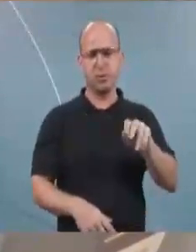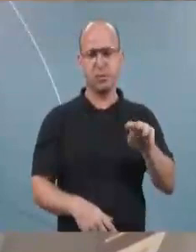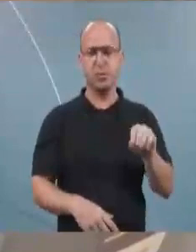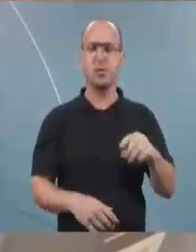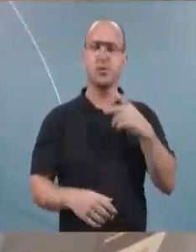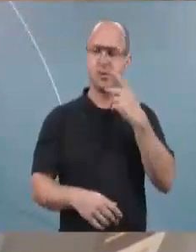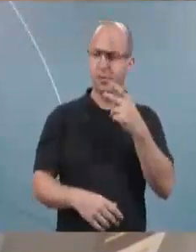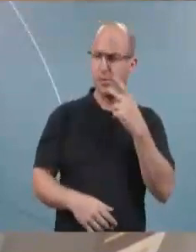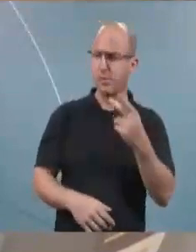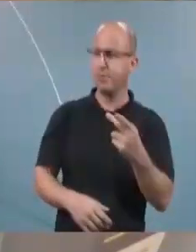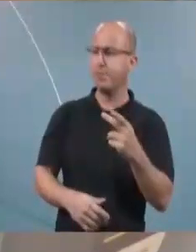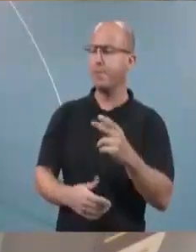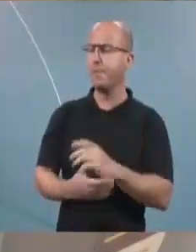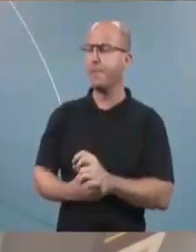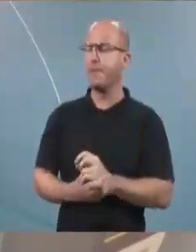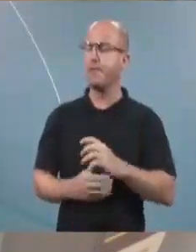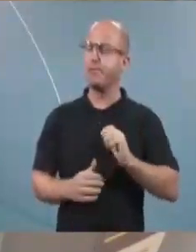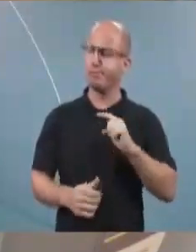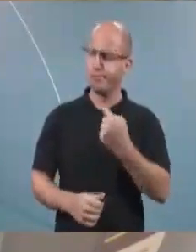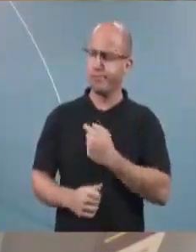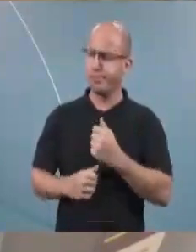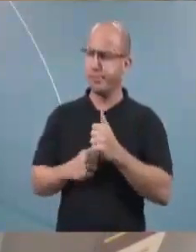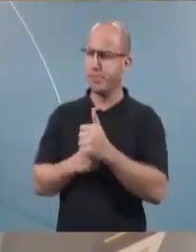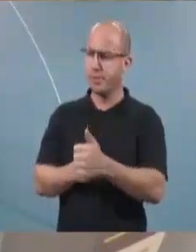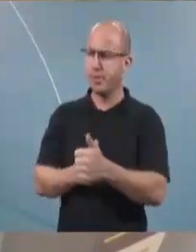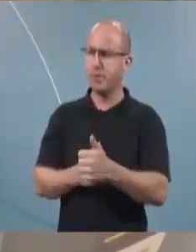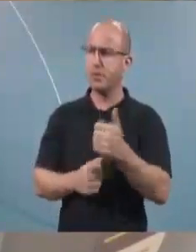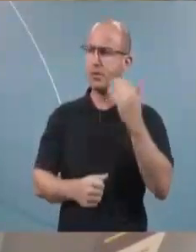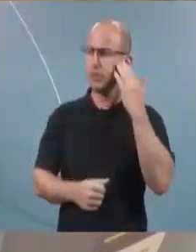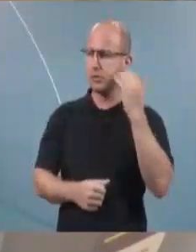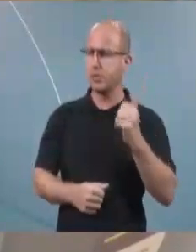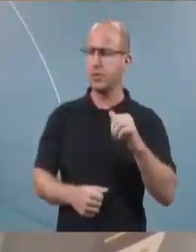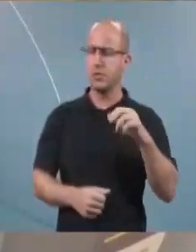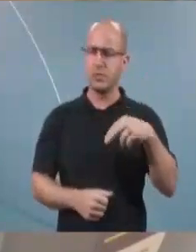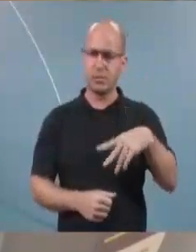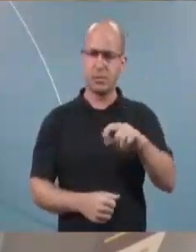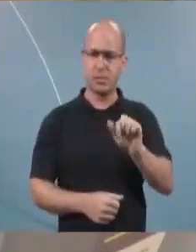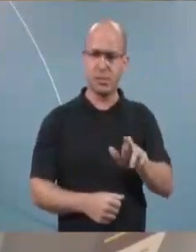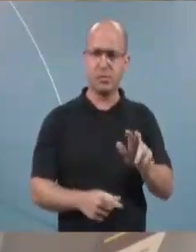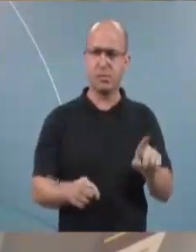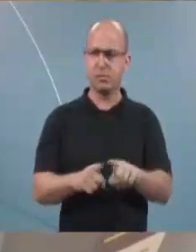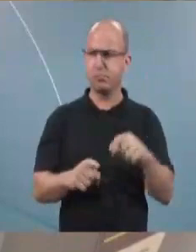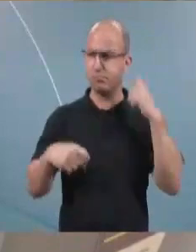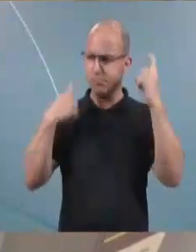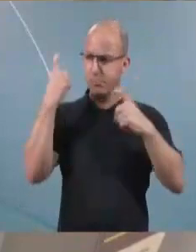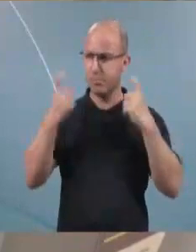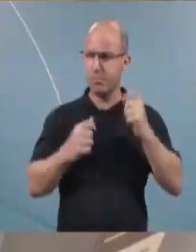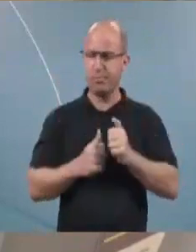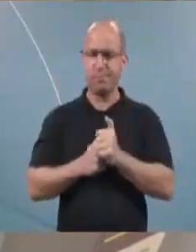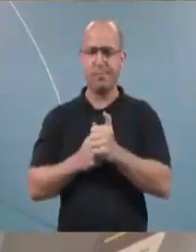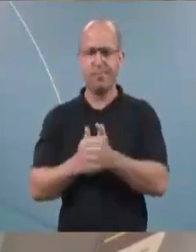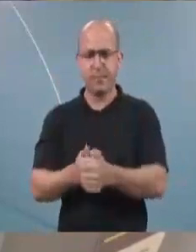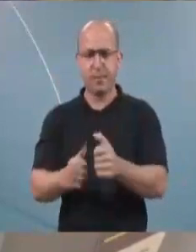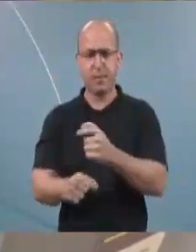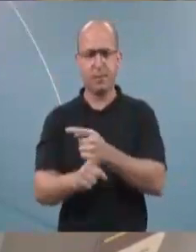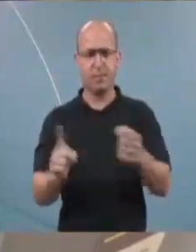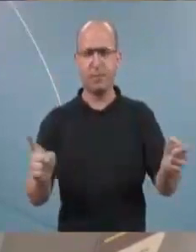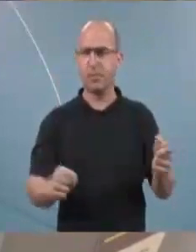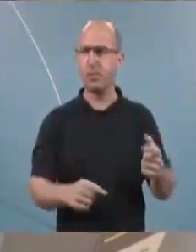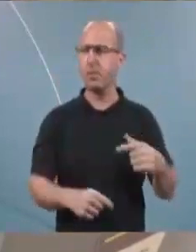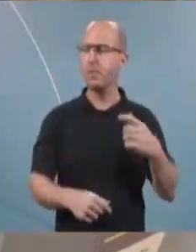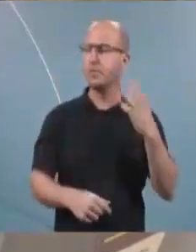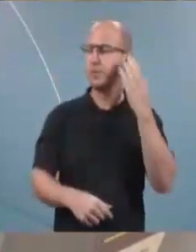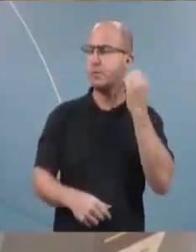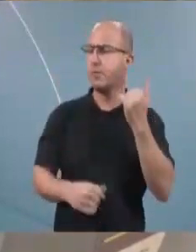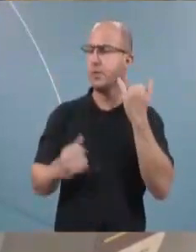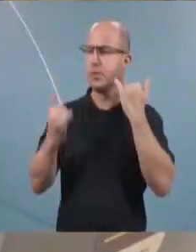razão nós estamos acompanhando todos nós eu sei que Deputado n da região também tá preocupado acompanhando mas eu fui buscar